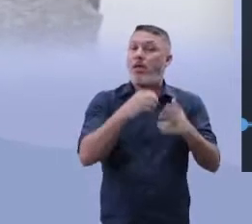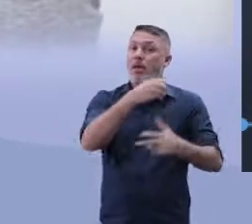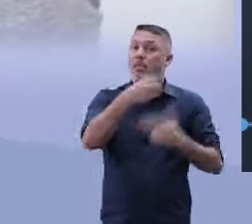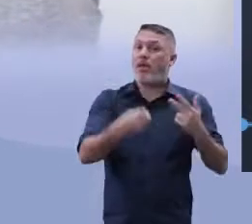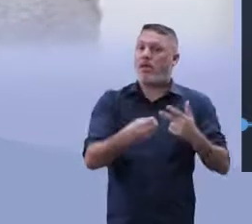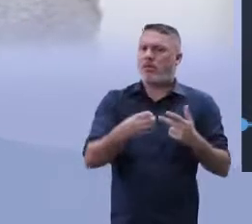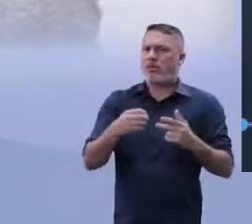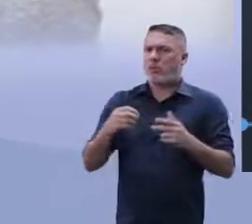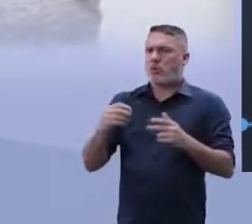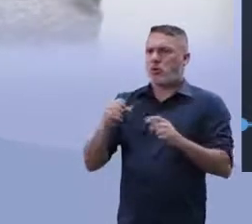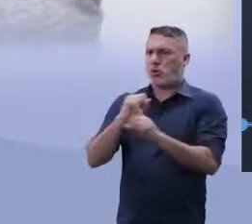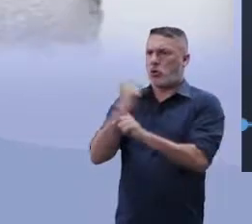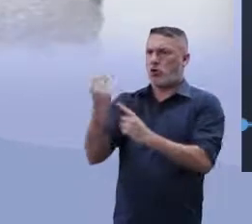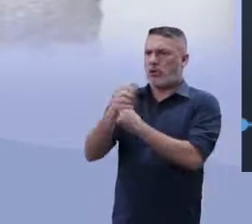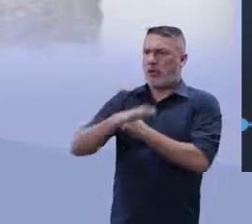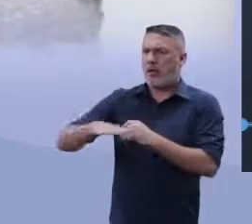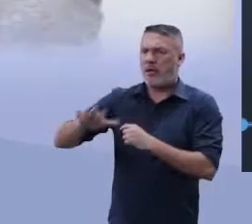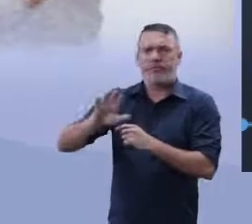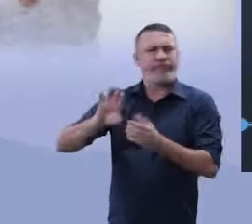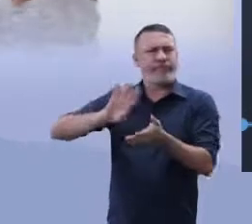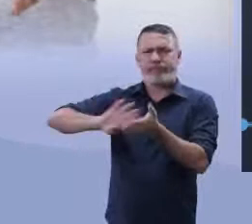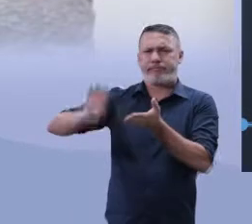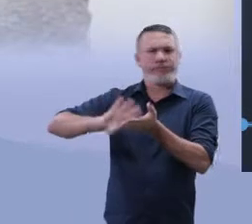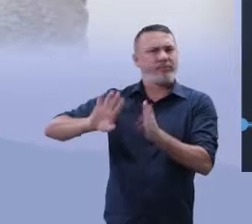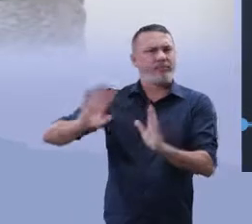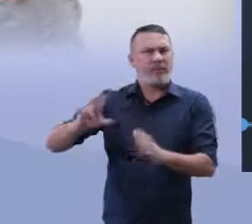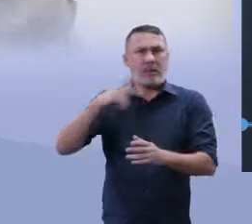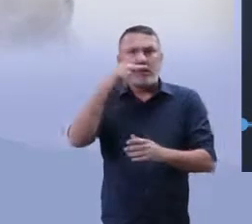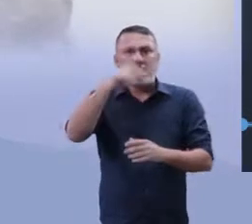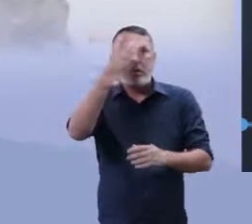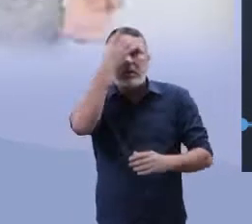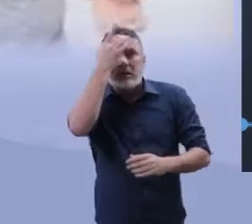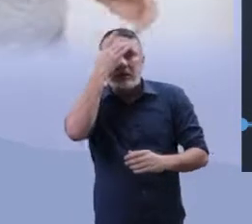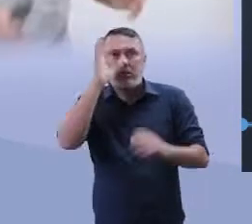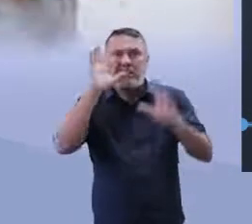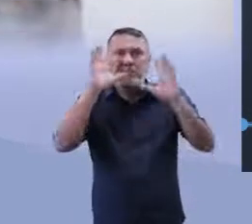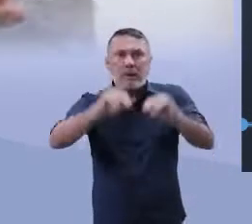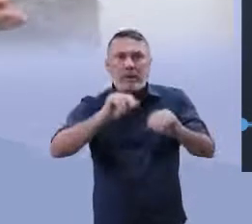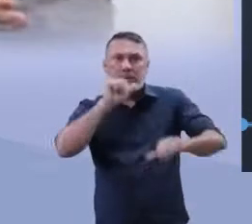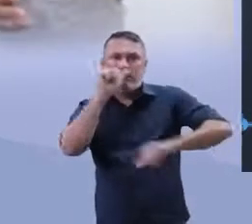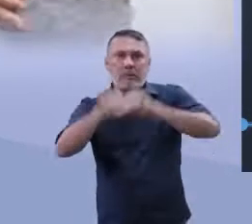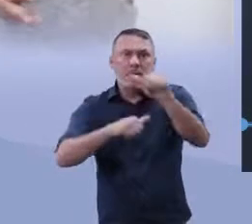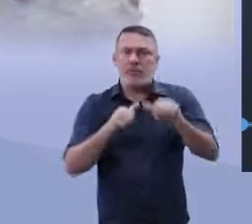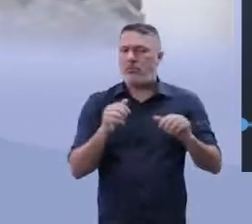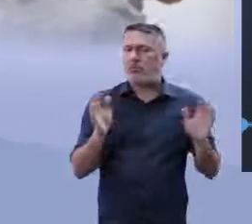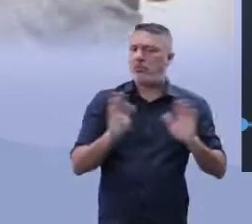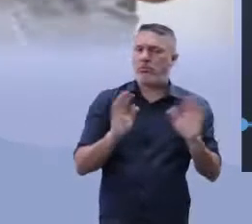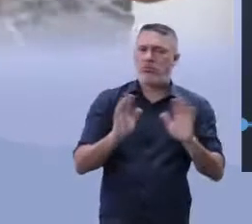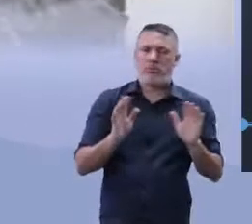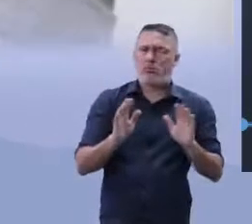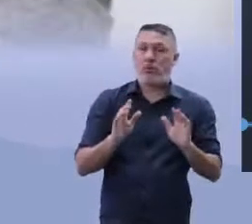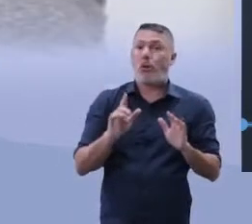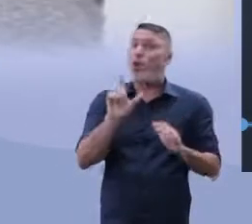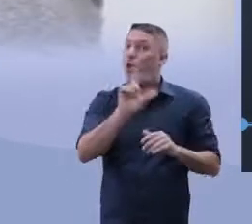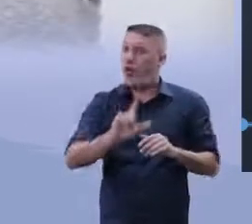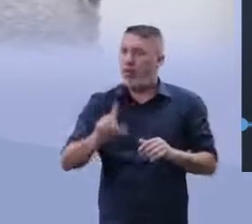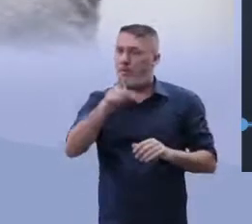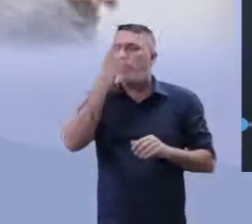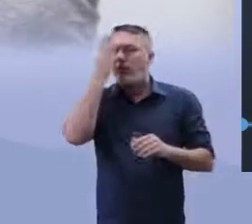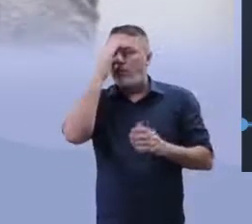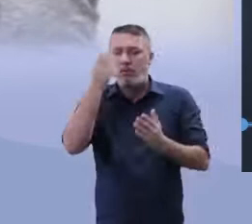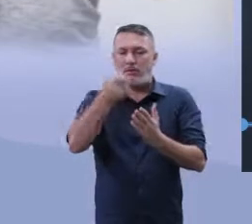menos mudar a sua mente, o seu posicionamento sobre isso aí. Obviamente, em uma redação, você não pode